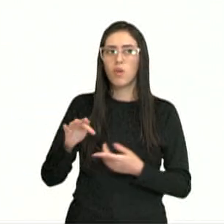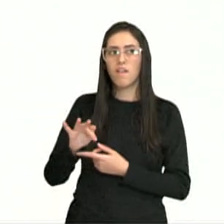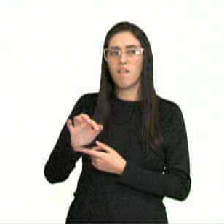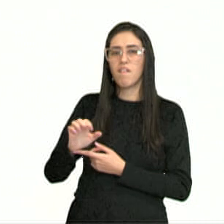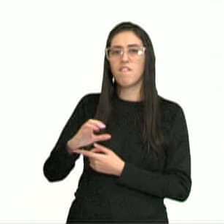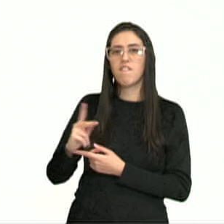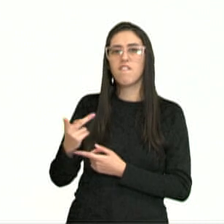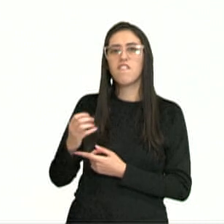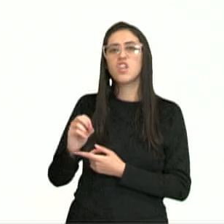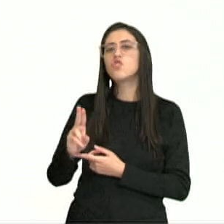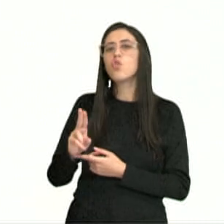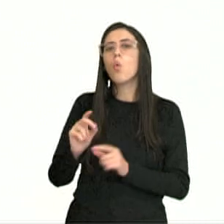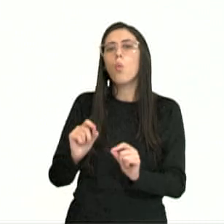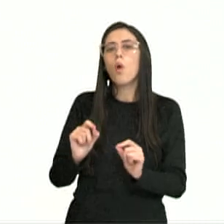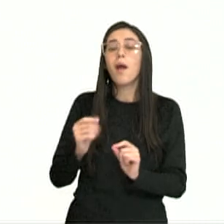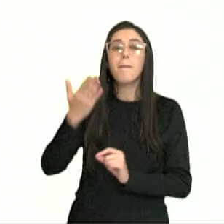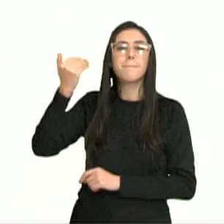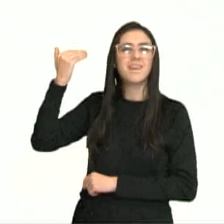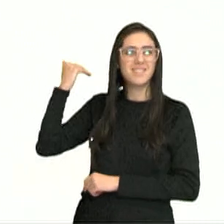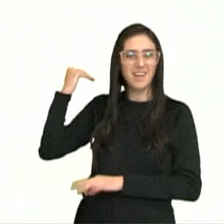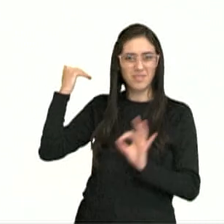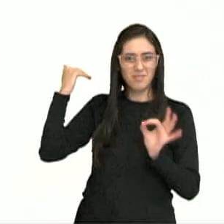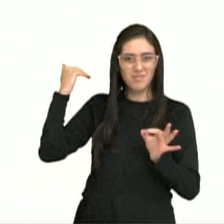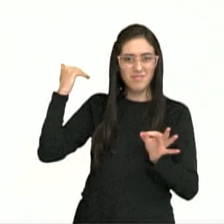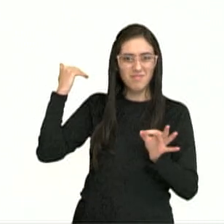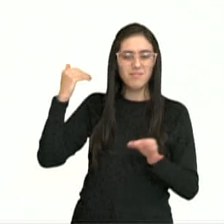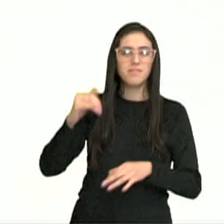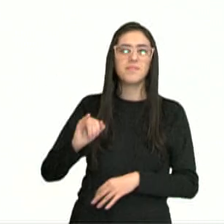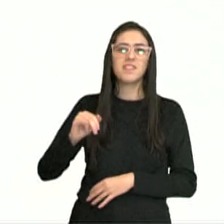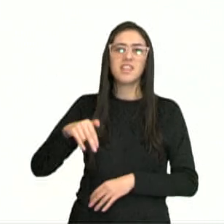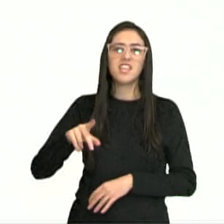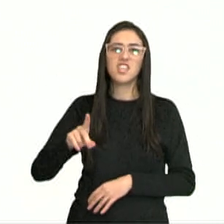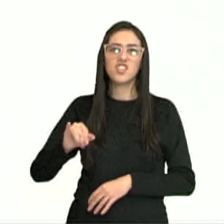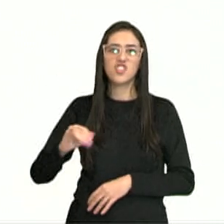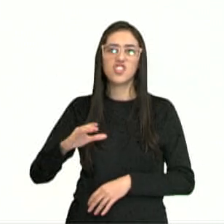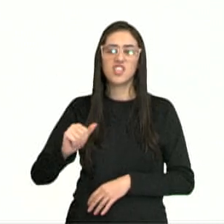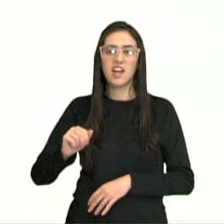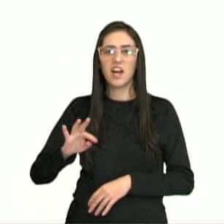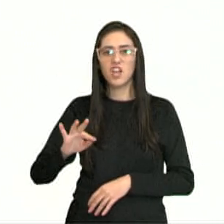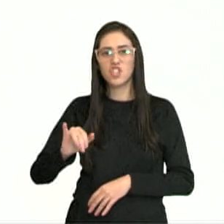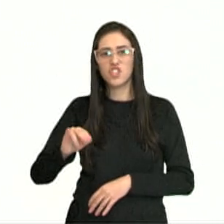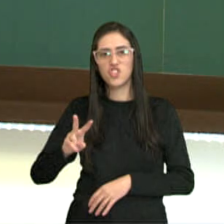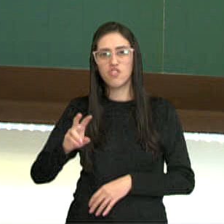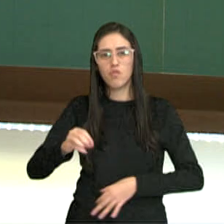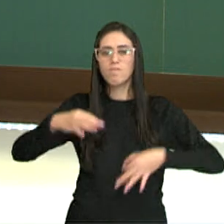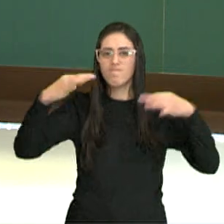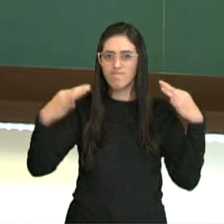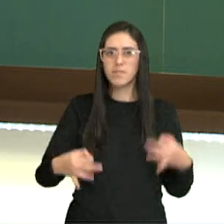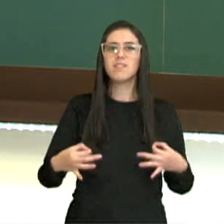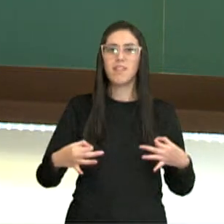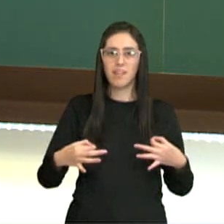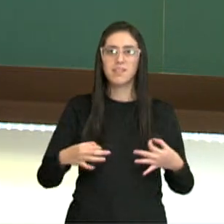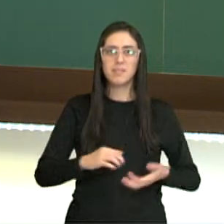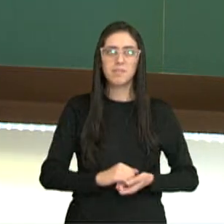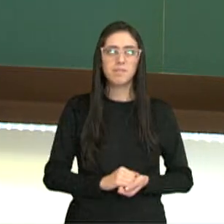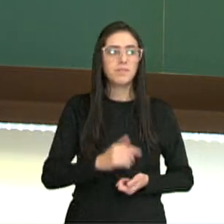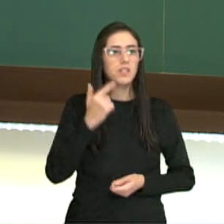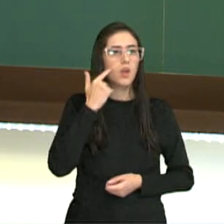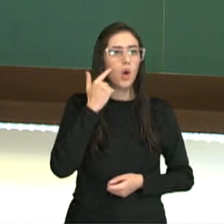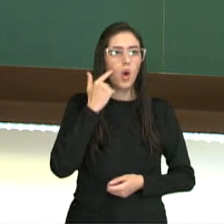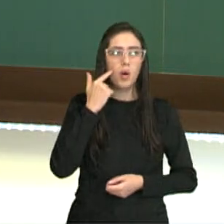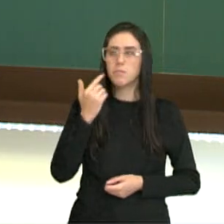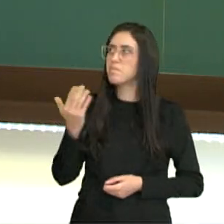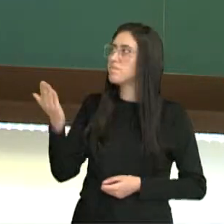tempo? Pretérito, passado. Modo indicativo, porque é uma certeza. Ou seja, né? Olha isso